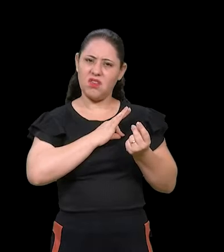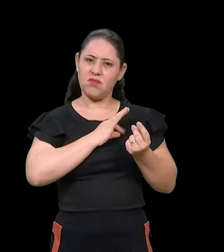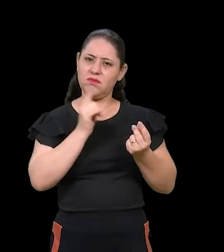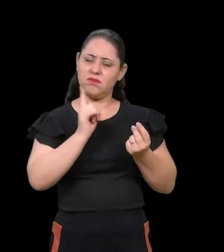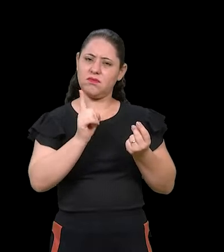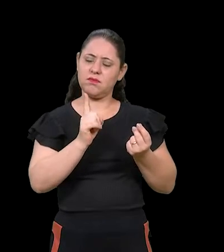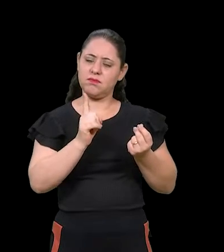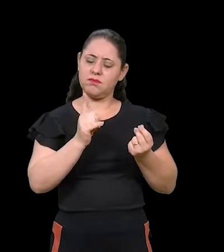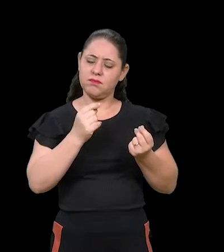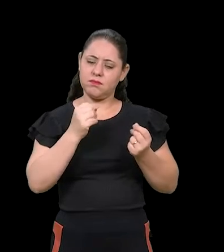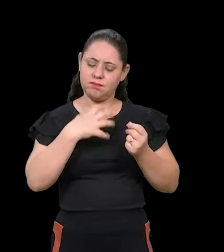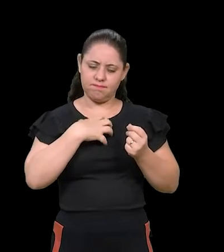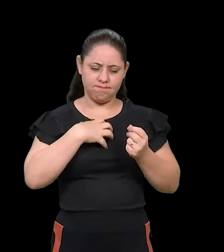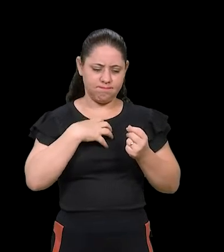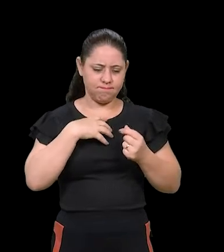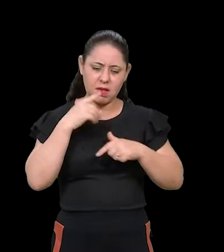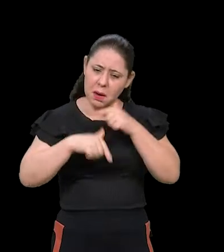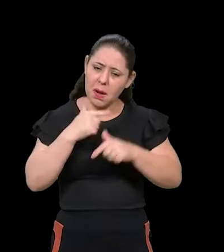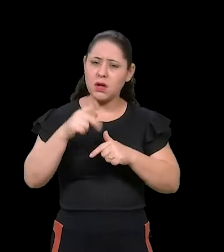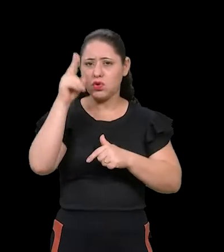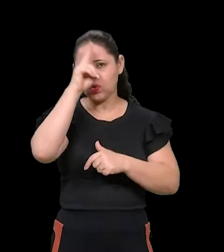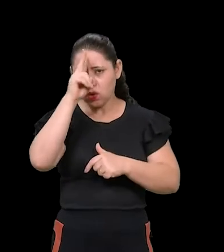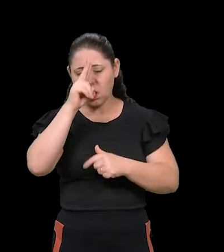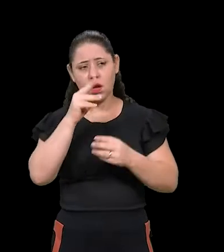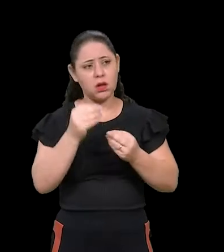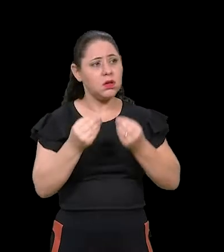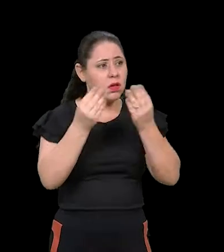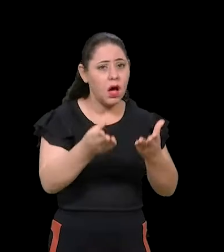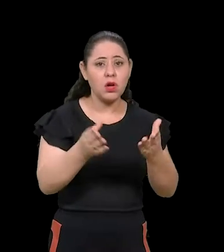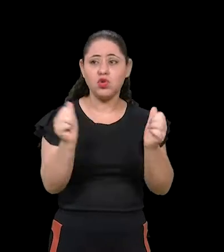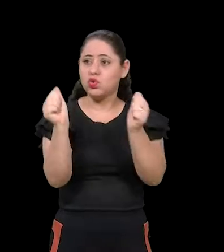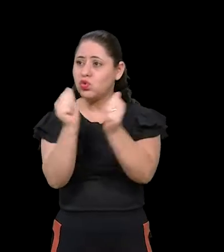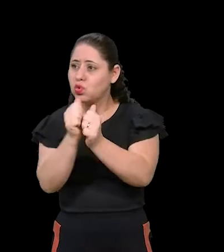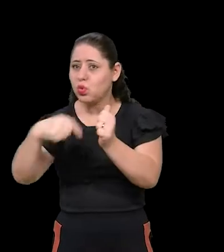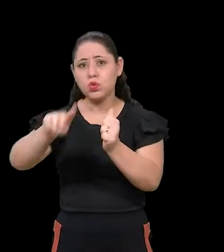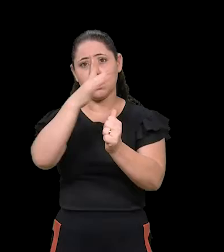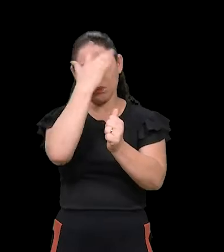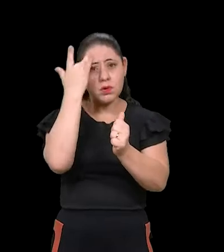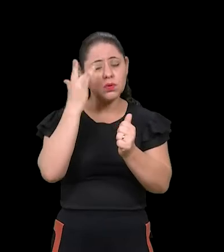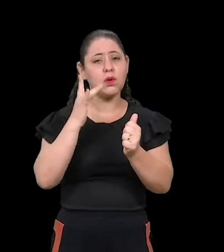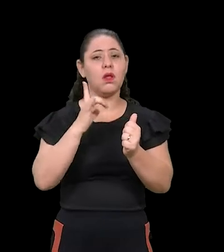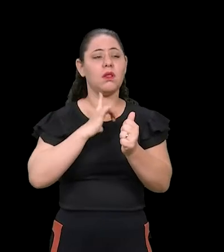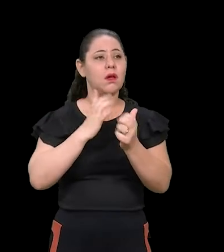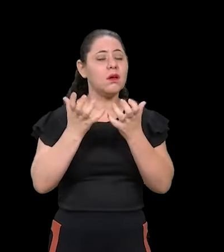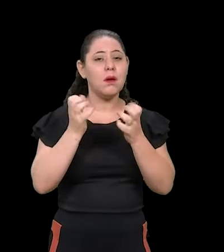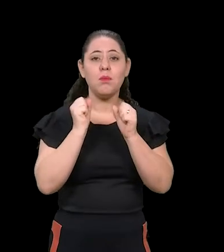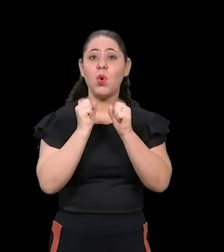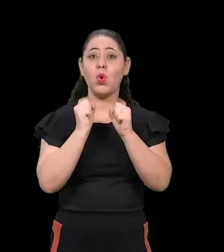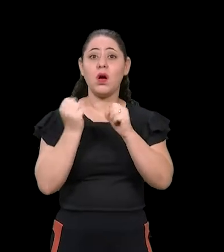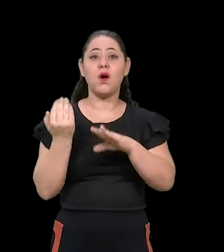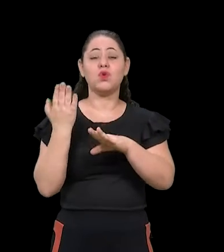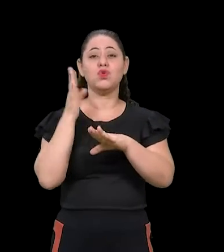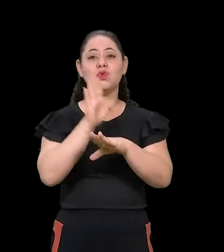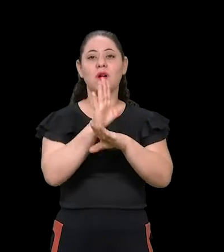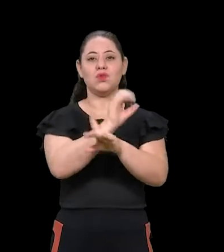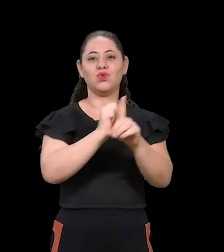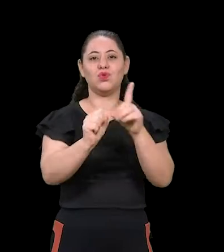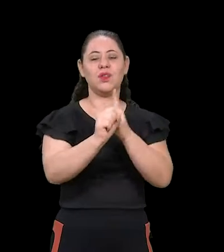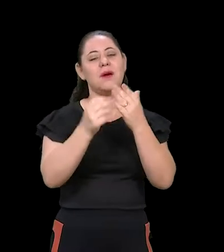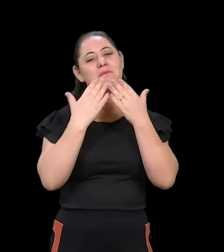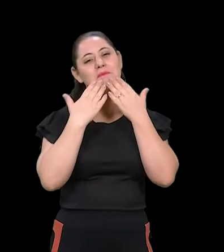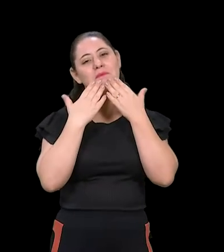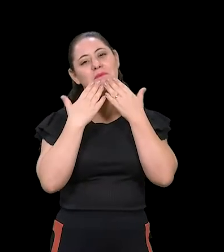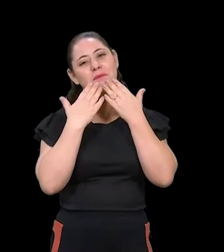me moveu isso. O que me move é a história, é entregar, é estar junto com as pessoas, é poder contribuir